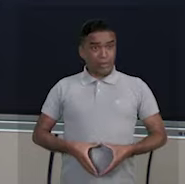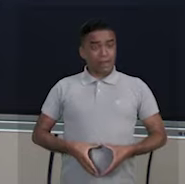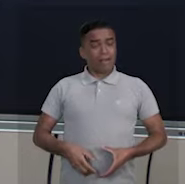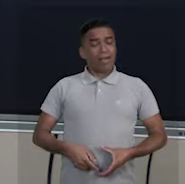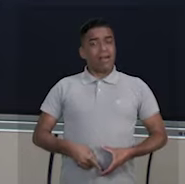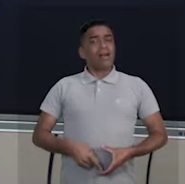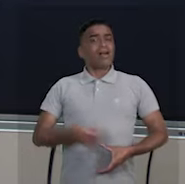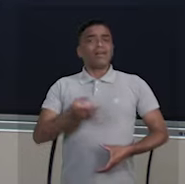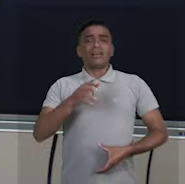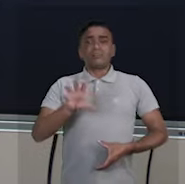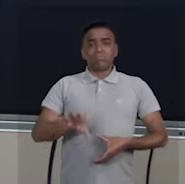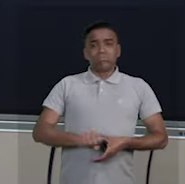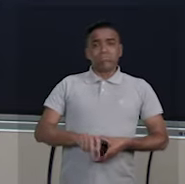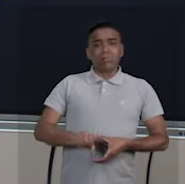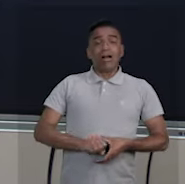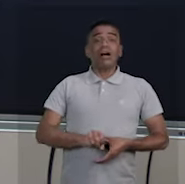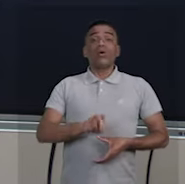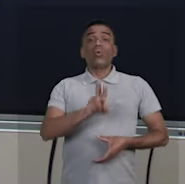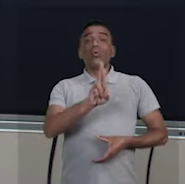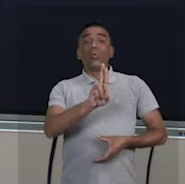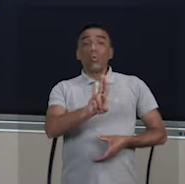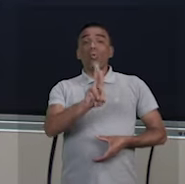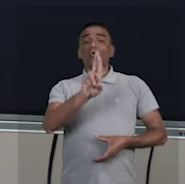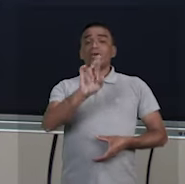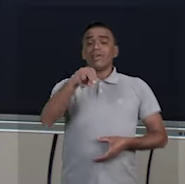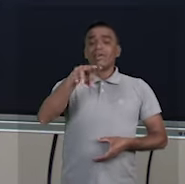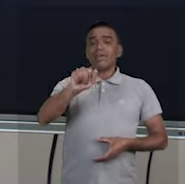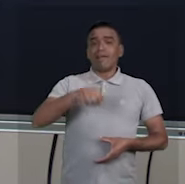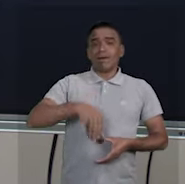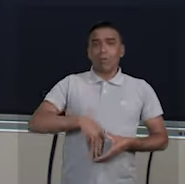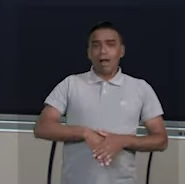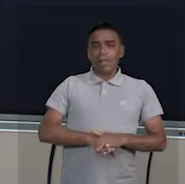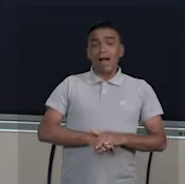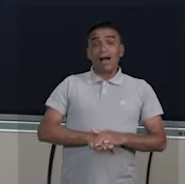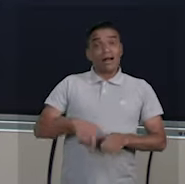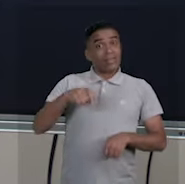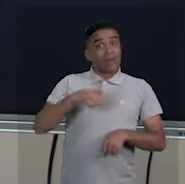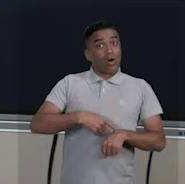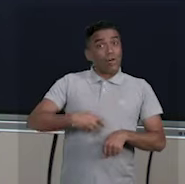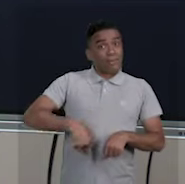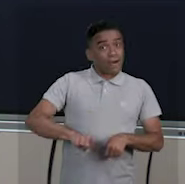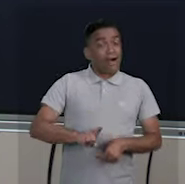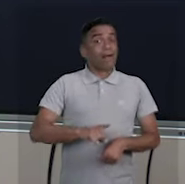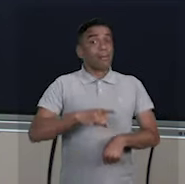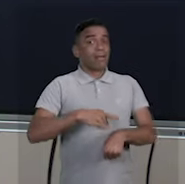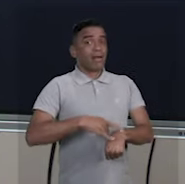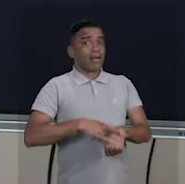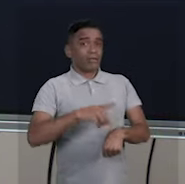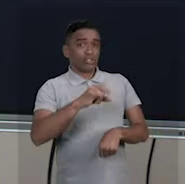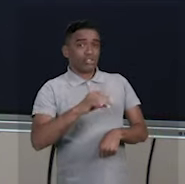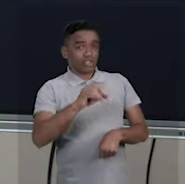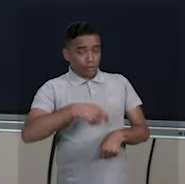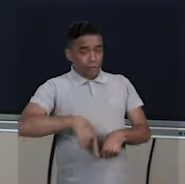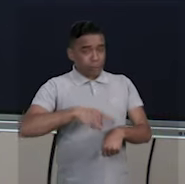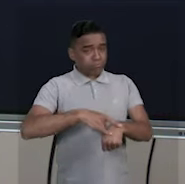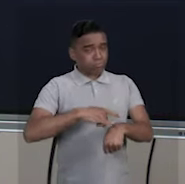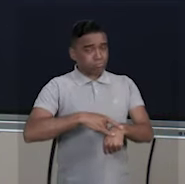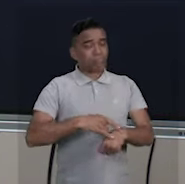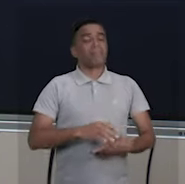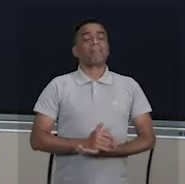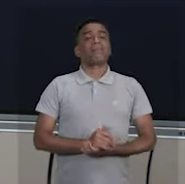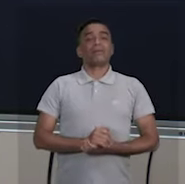que recebe a urina e vai armazenar essa urina até a hora da gente eliminá-la.